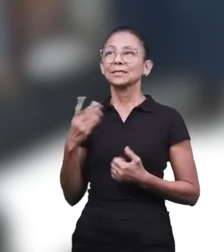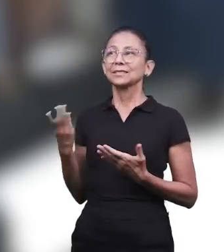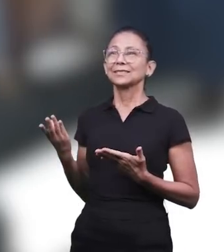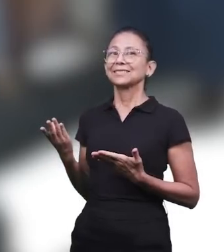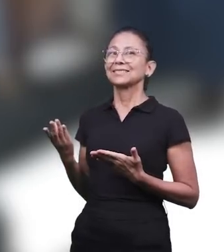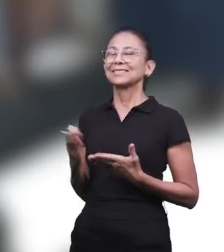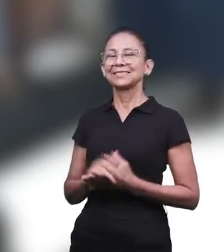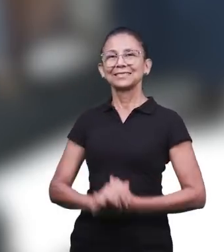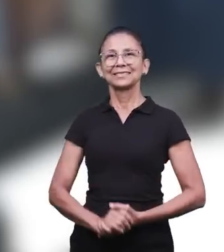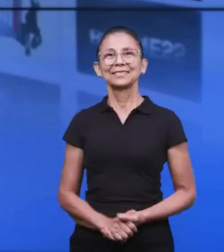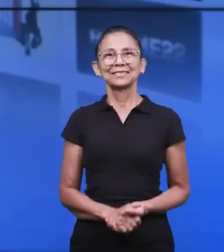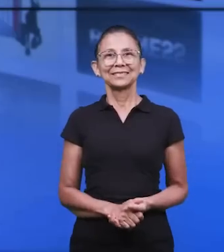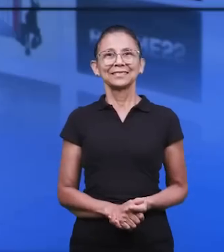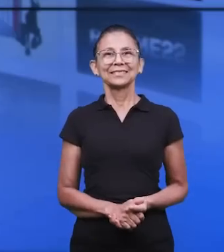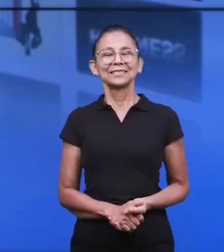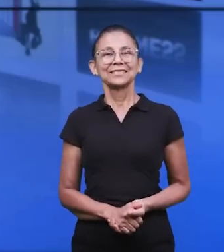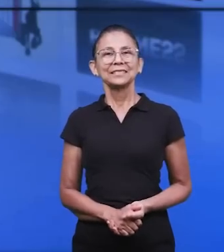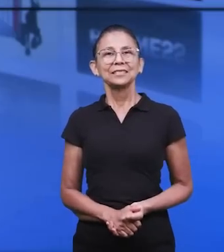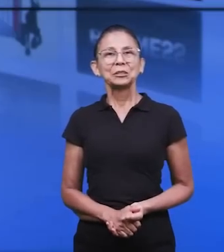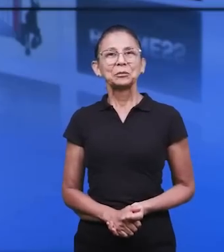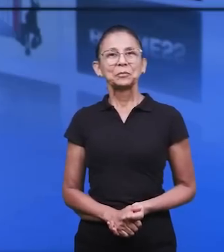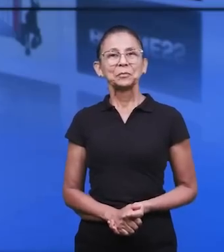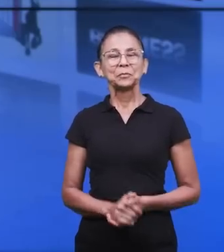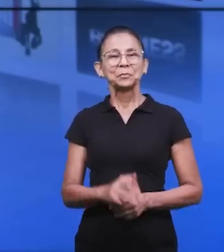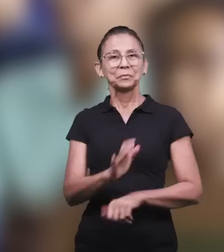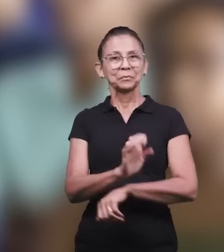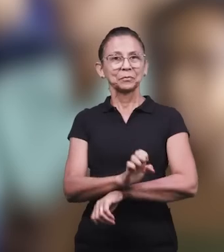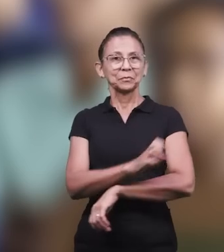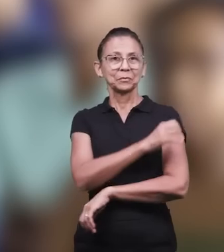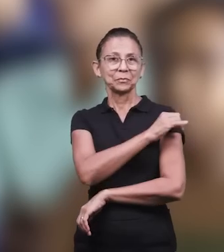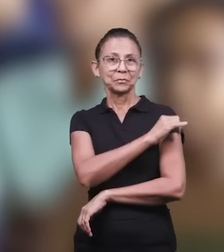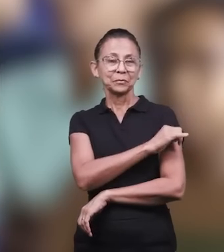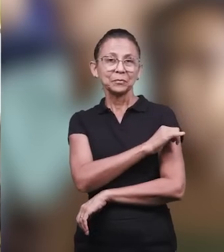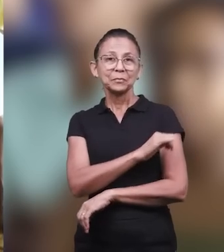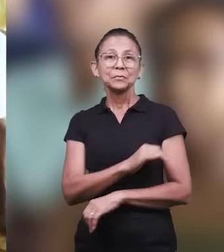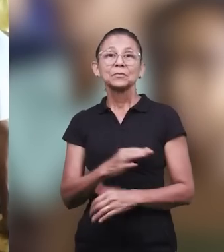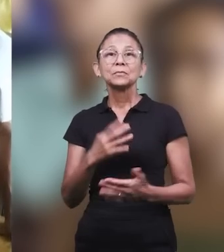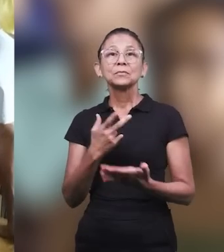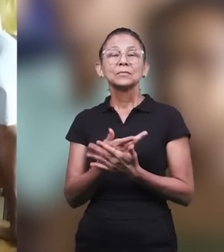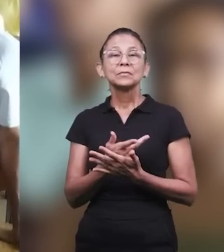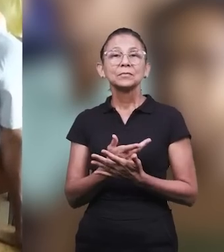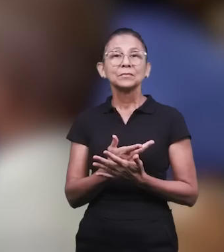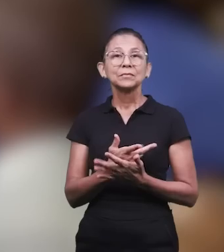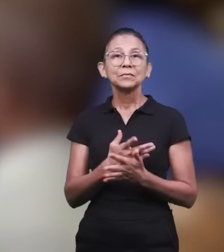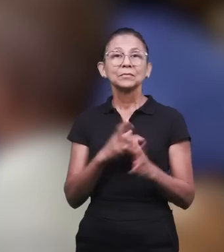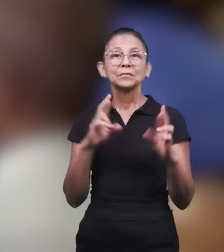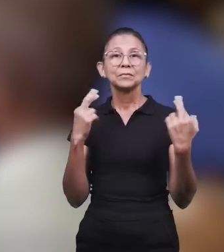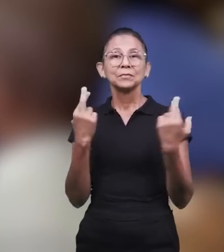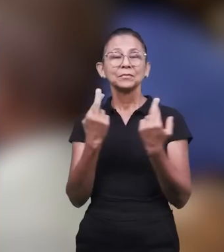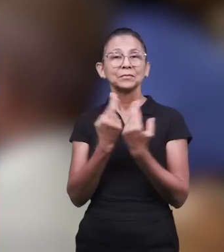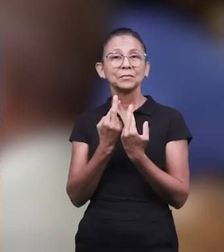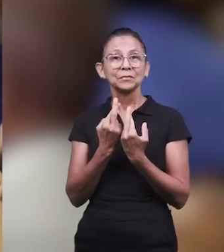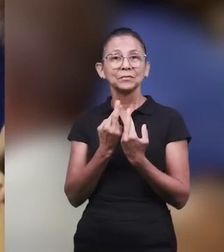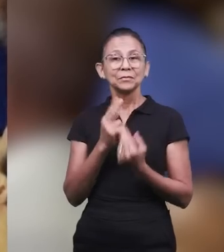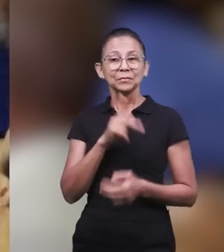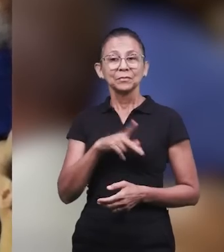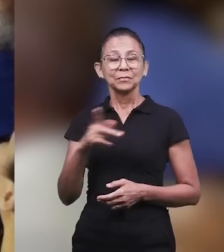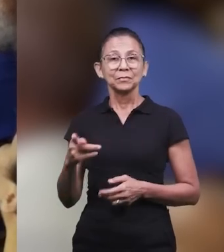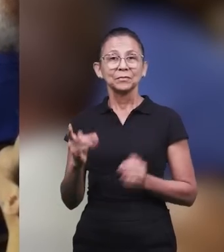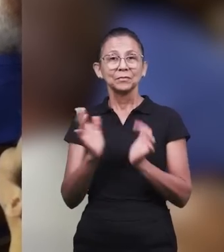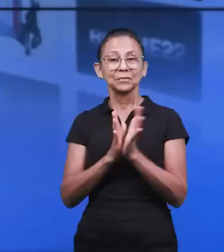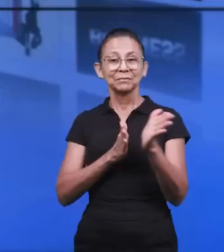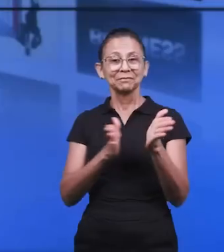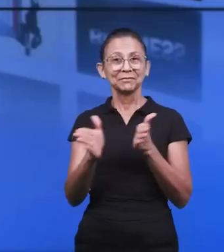Jesus! Em São João do Meriti, no Rio de Janeiro, aconteceu um encontro de professores e do grupo de